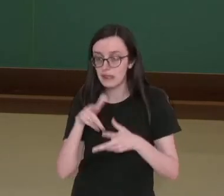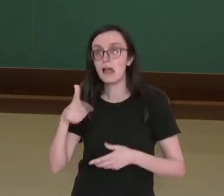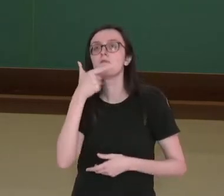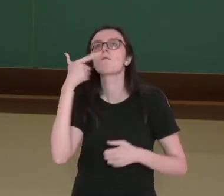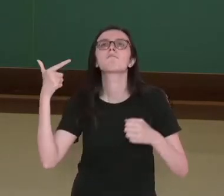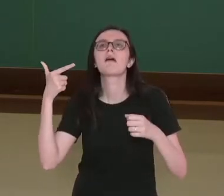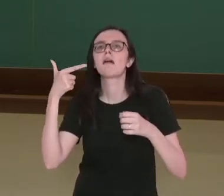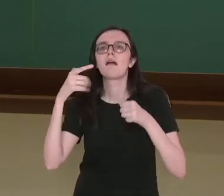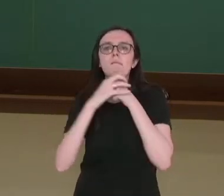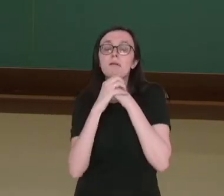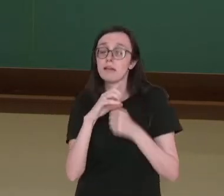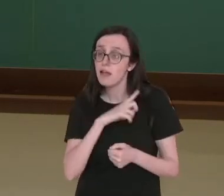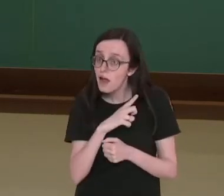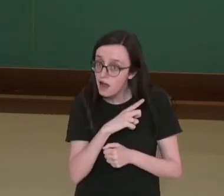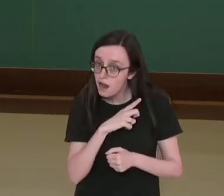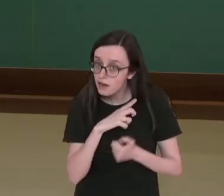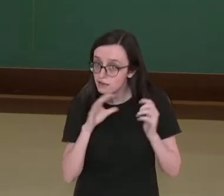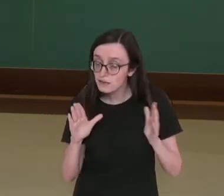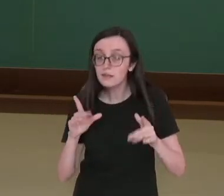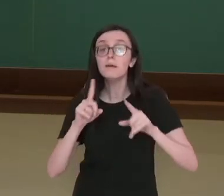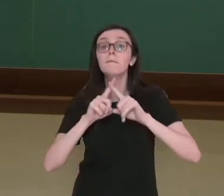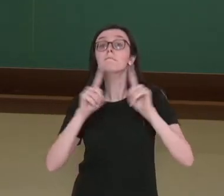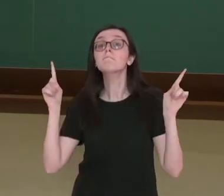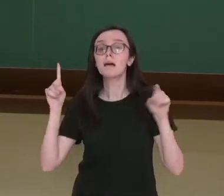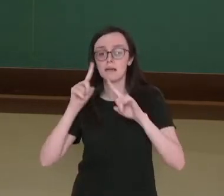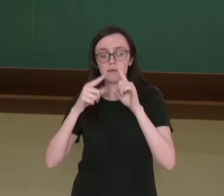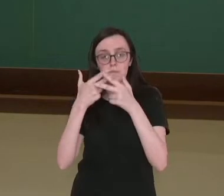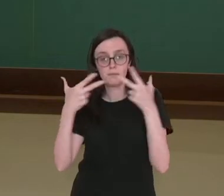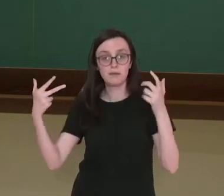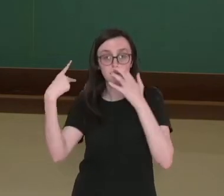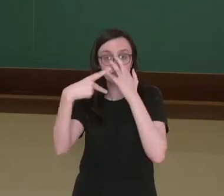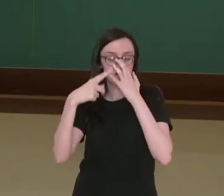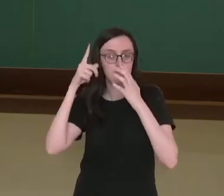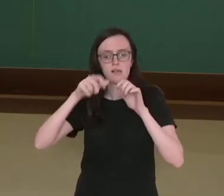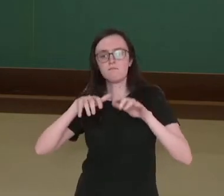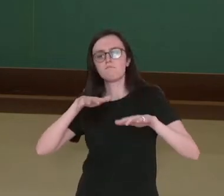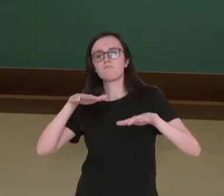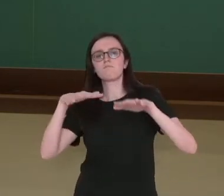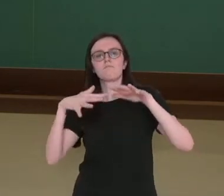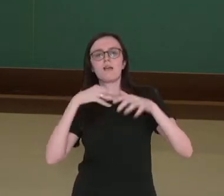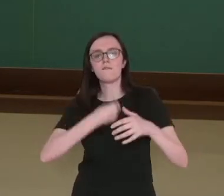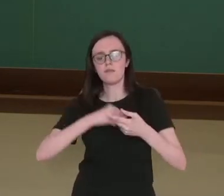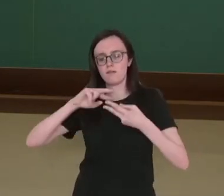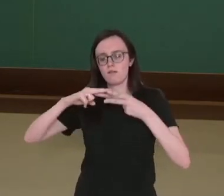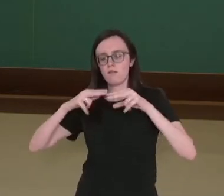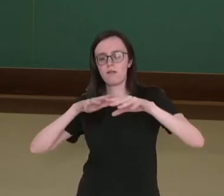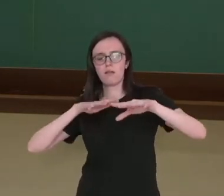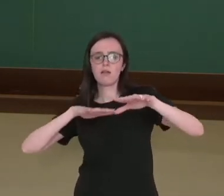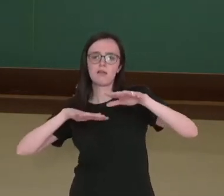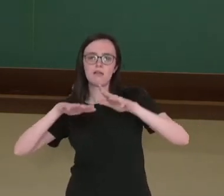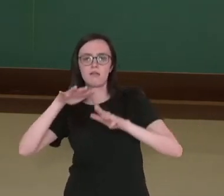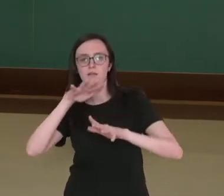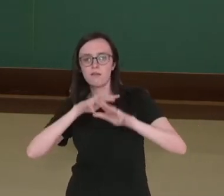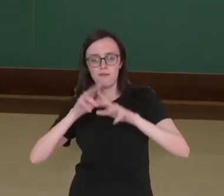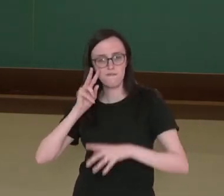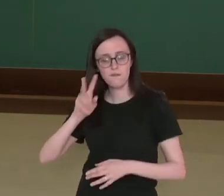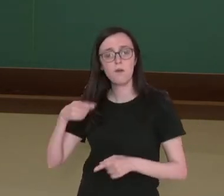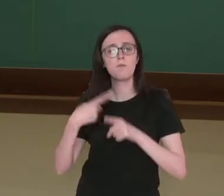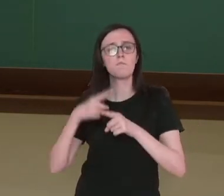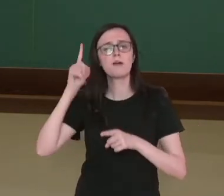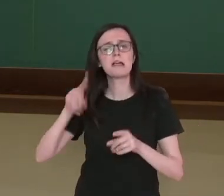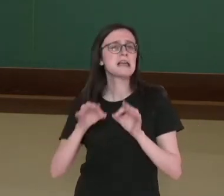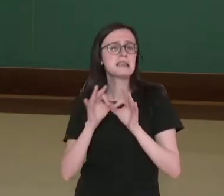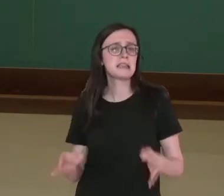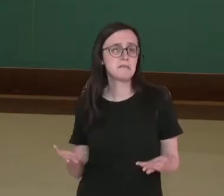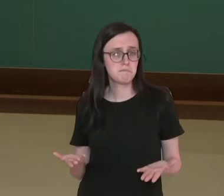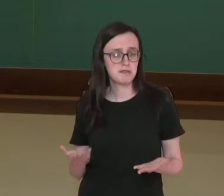núcleo. Ela tem o material genético, mas o material genético dela está solto, está disperso lá no meio do citoplasma. Porque ela é muito